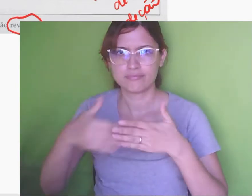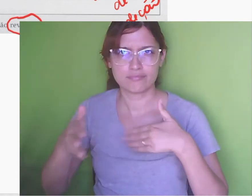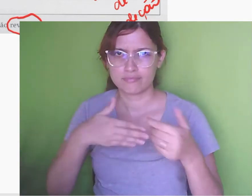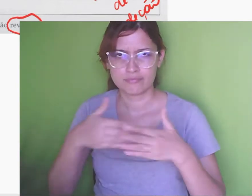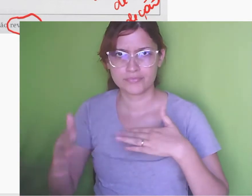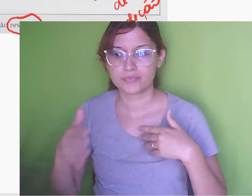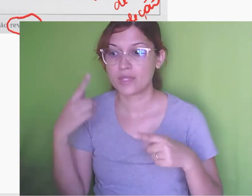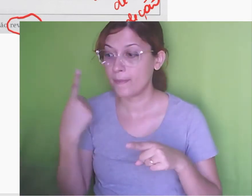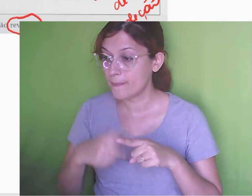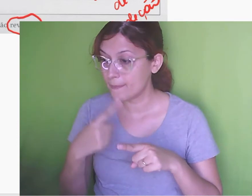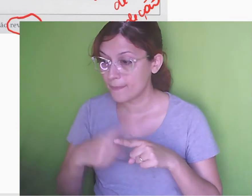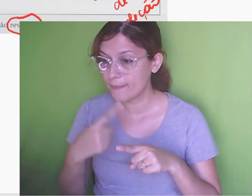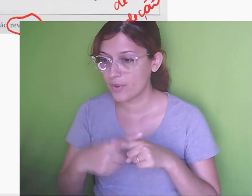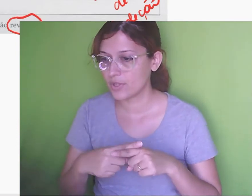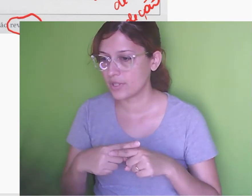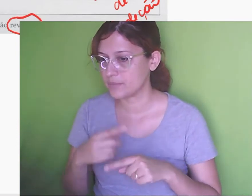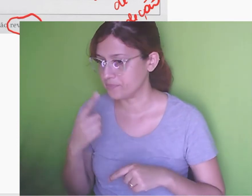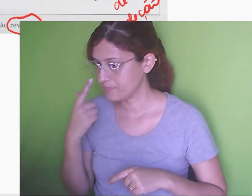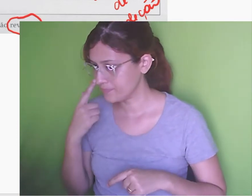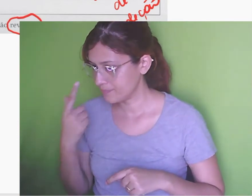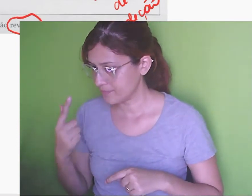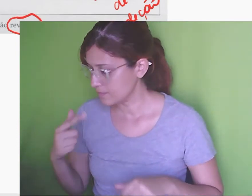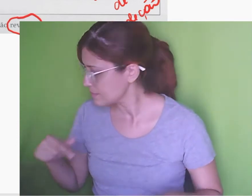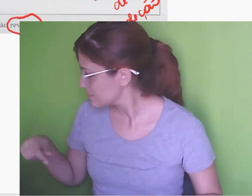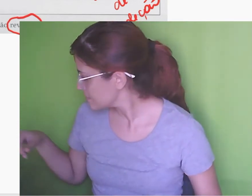jeito. Por quê?